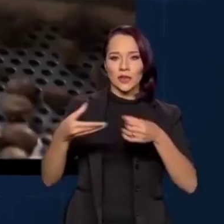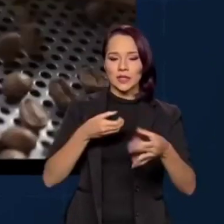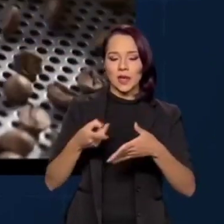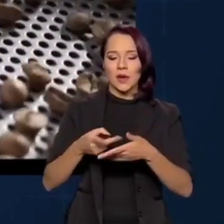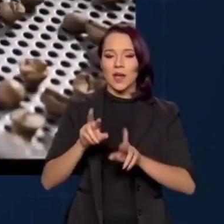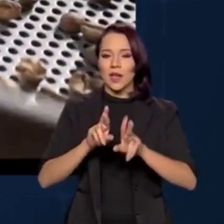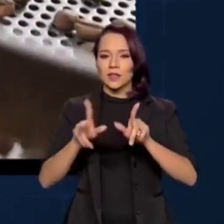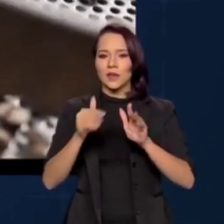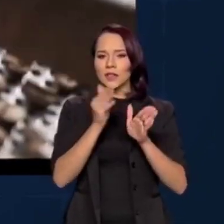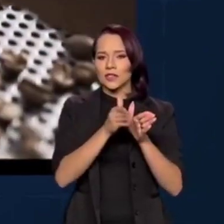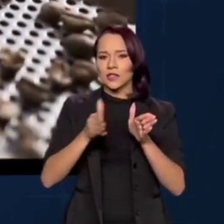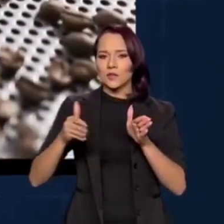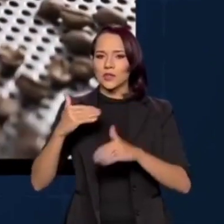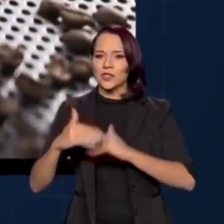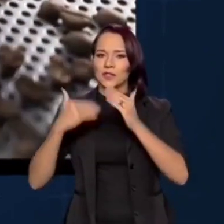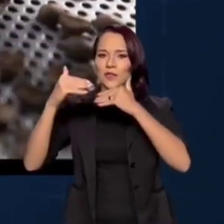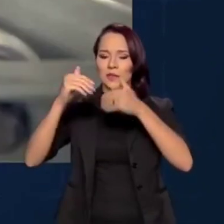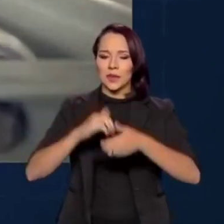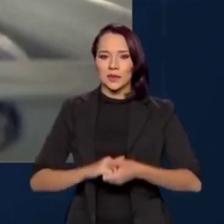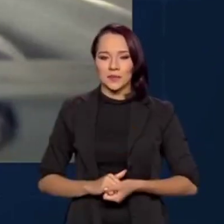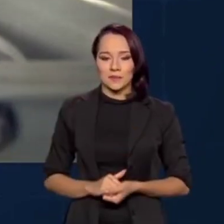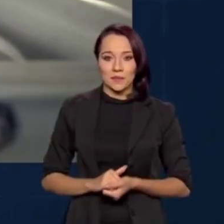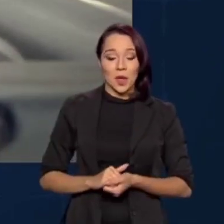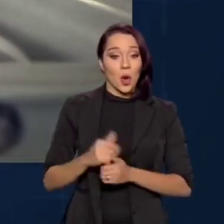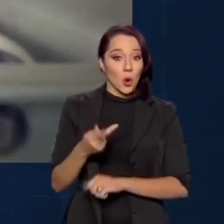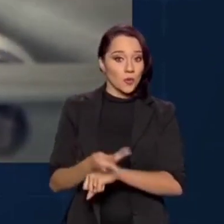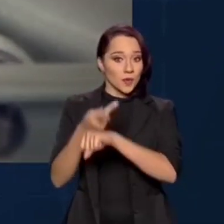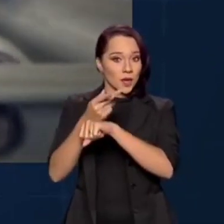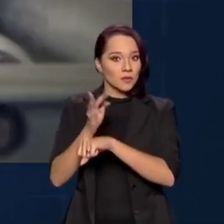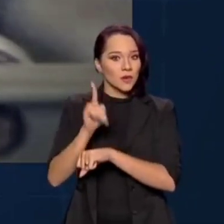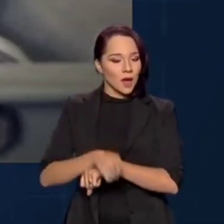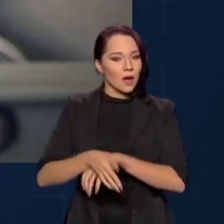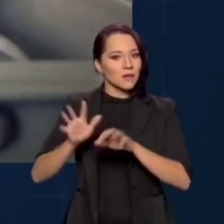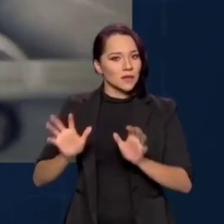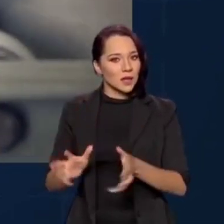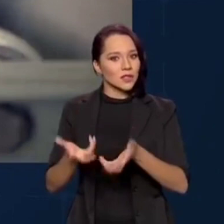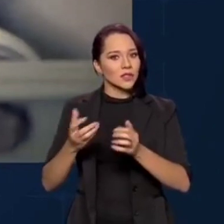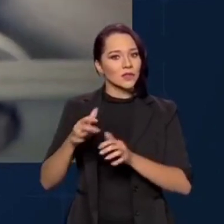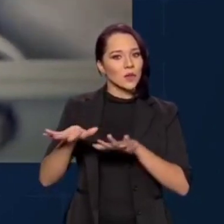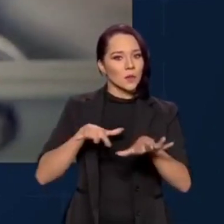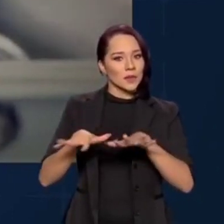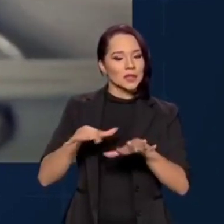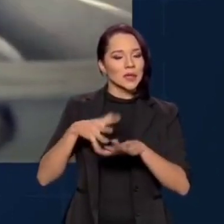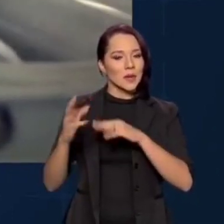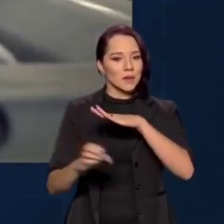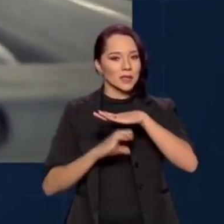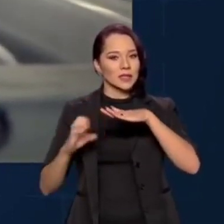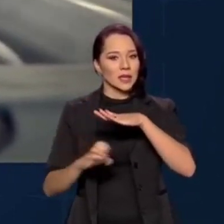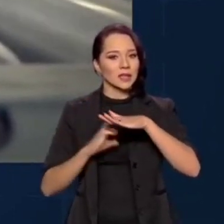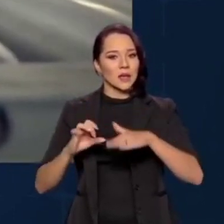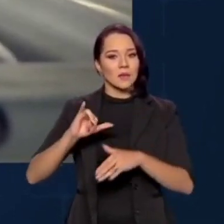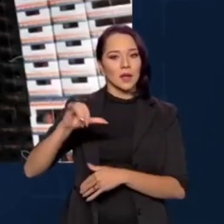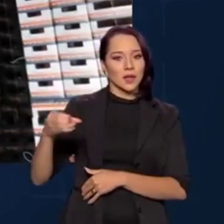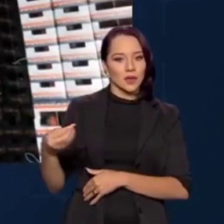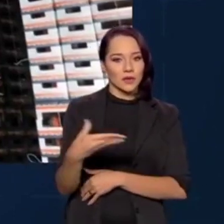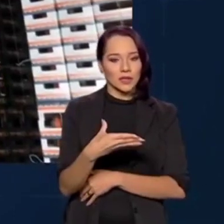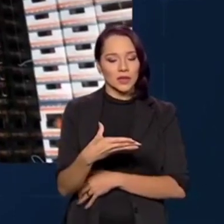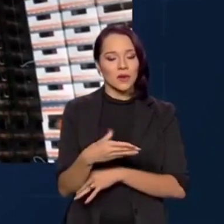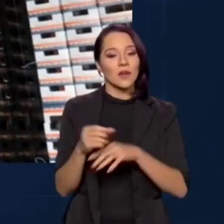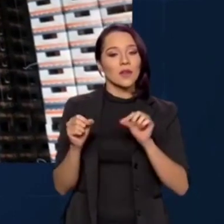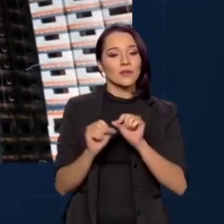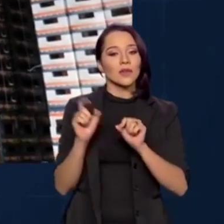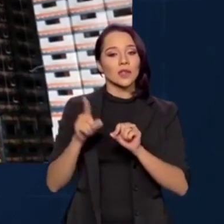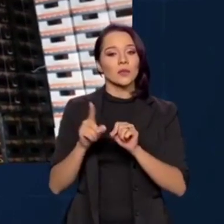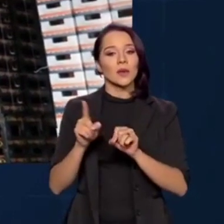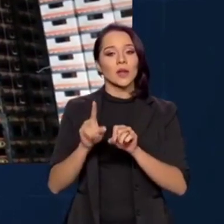diferentes estágios de desenvolvimento. O prêmio é uma iniciativa da Mobilização Empresarial pela Inovação, realizado